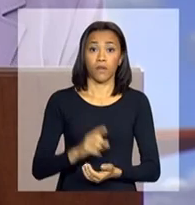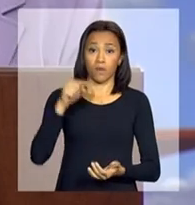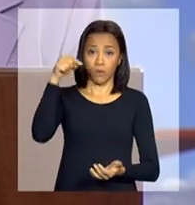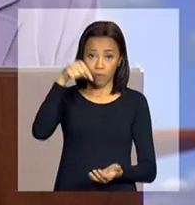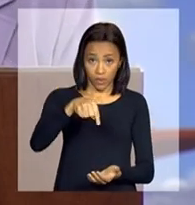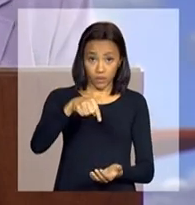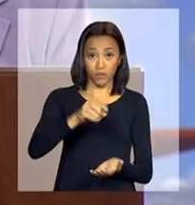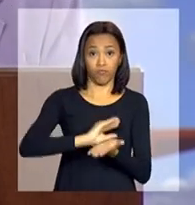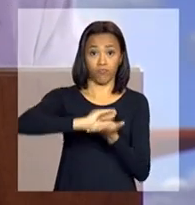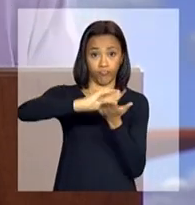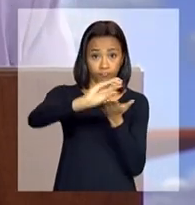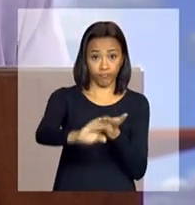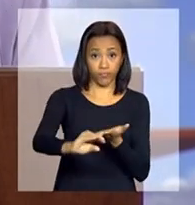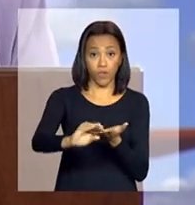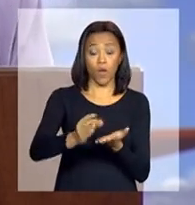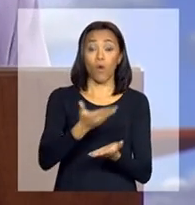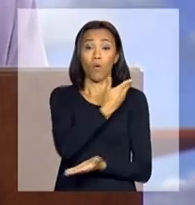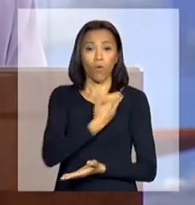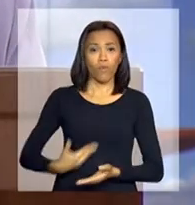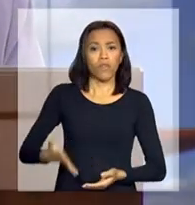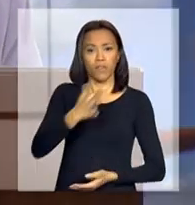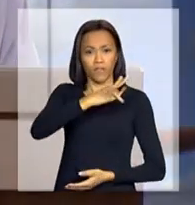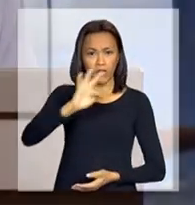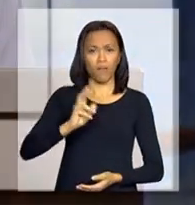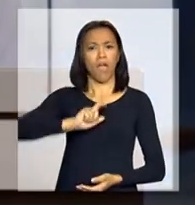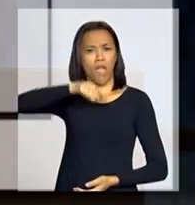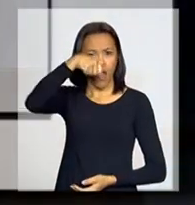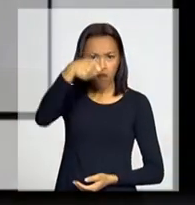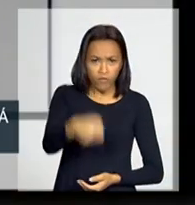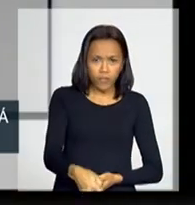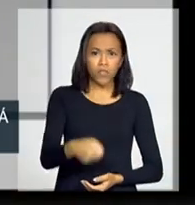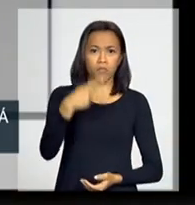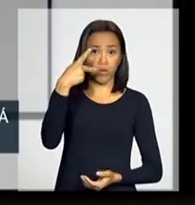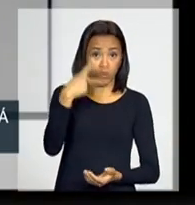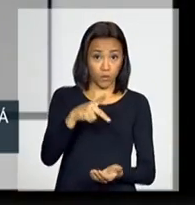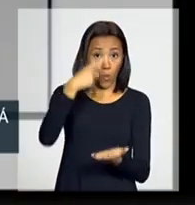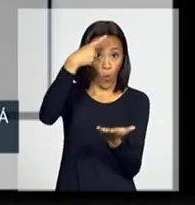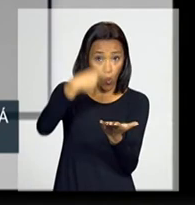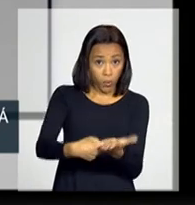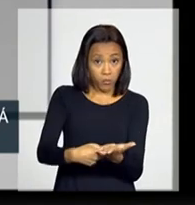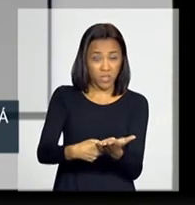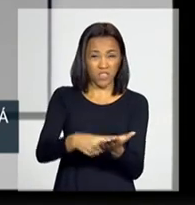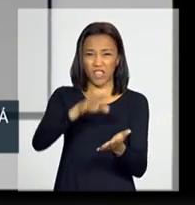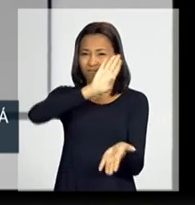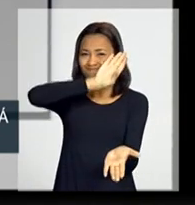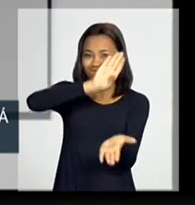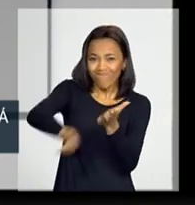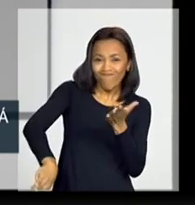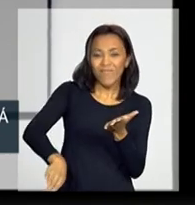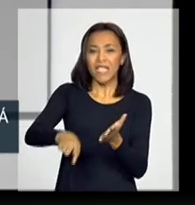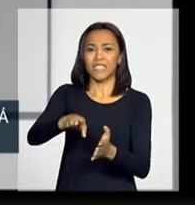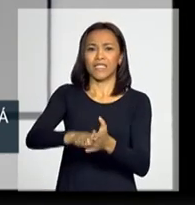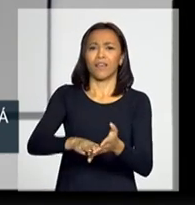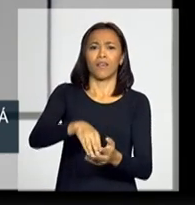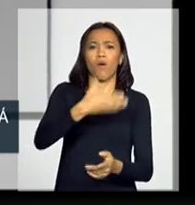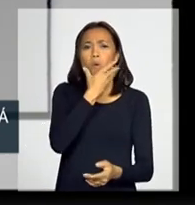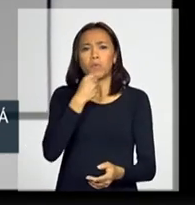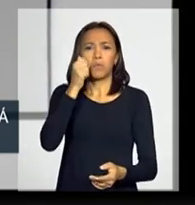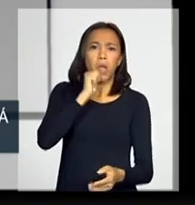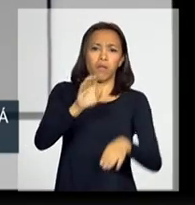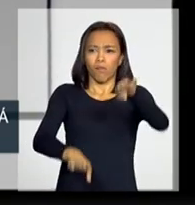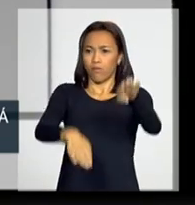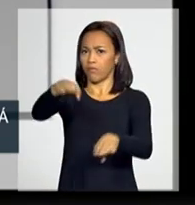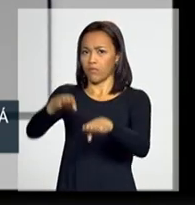reafirma seu compromisso eliminar as desigualdades de gênero na sua faceta Mais